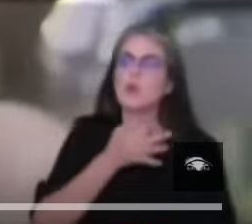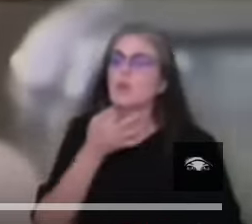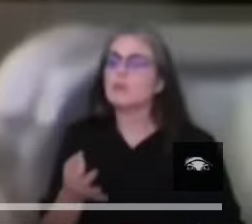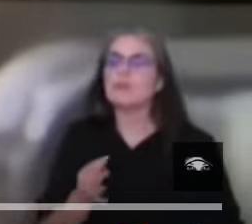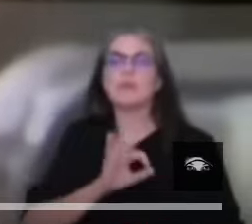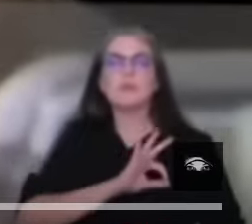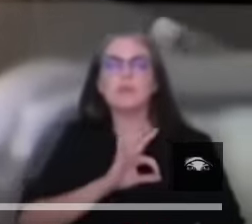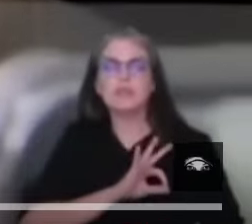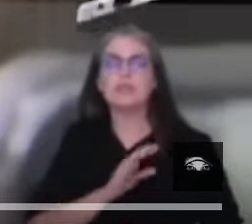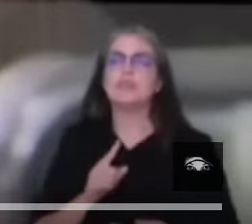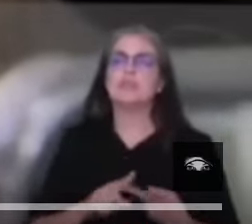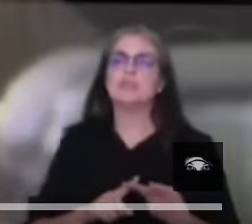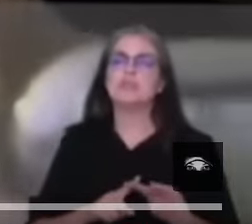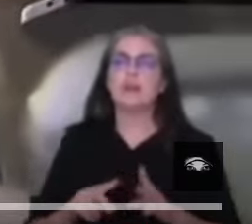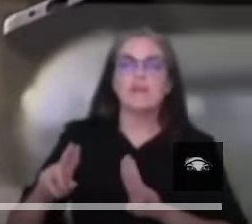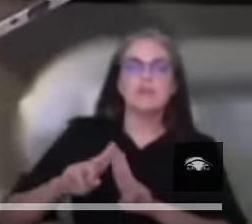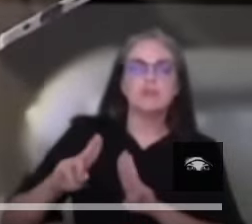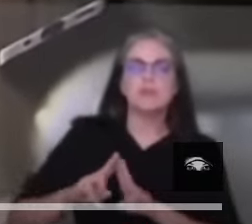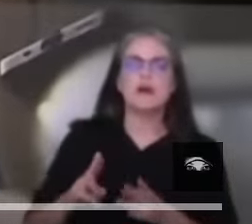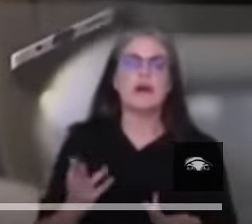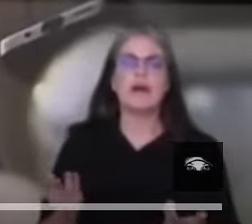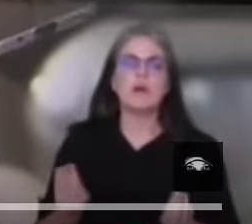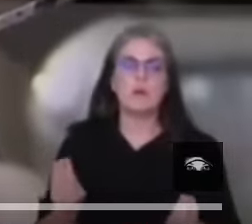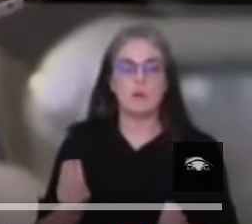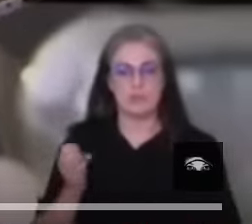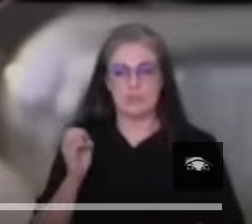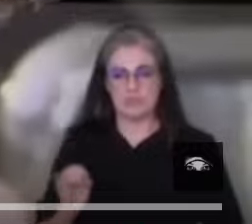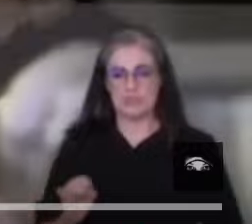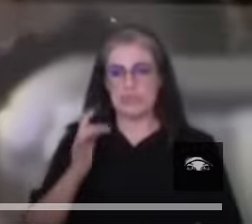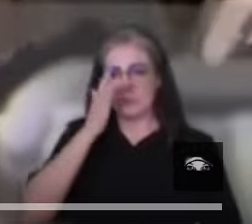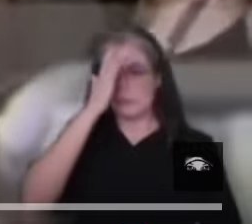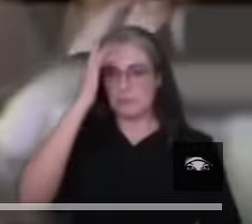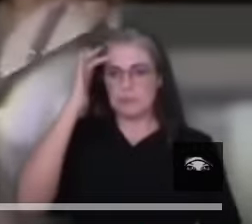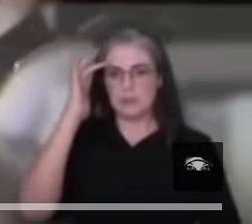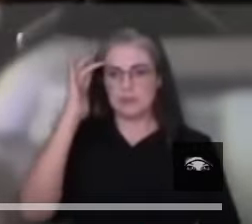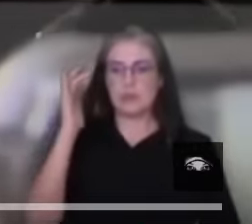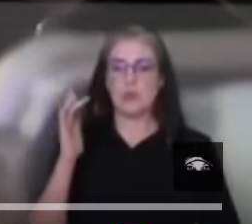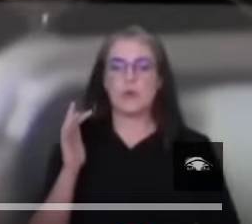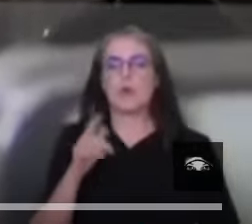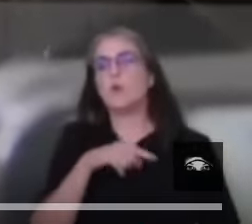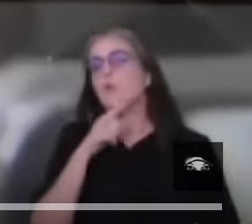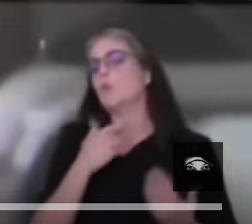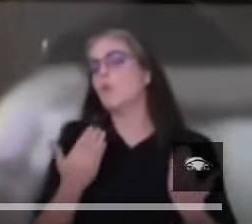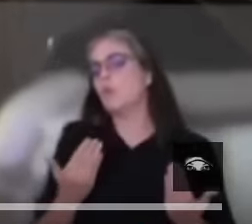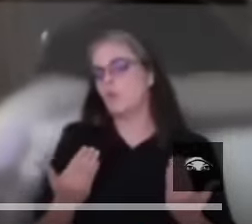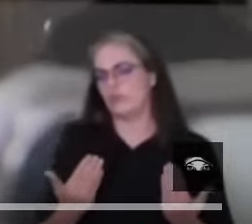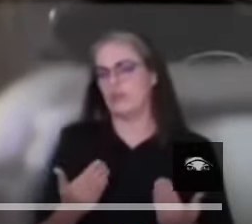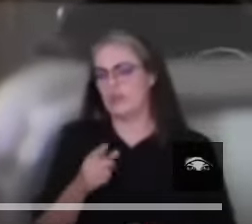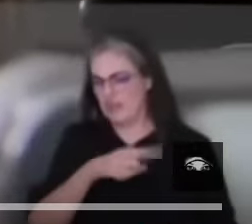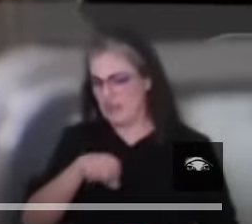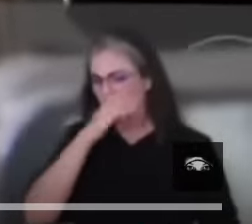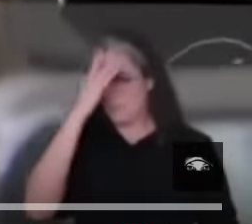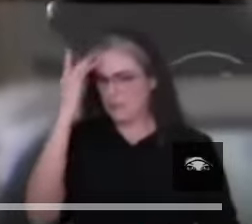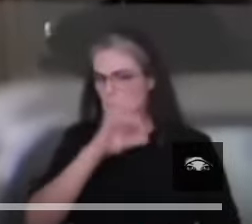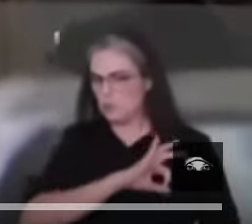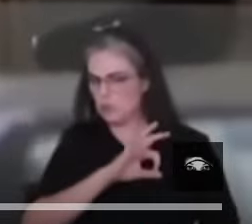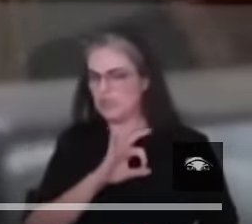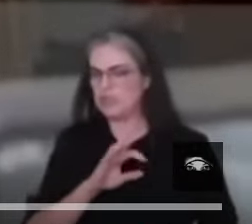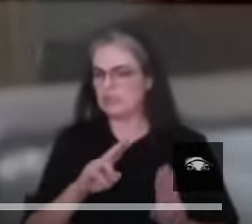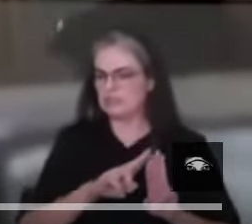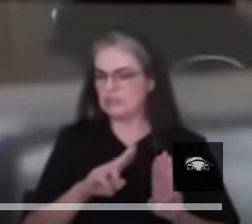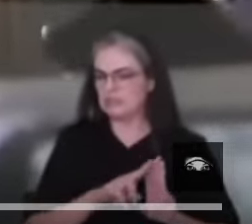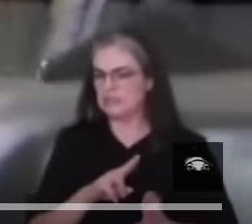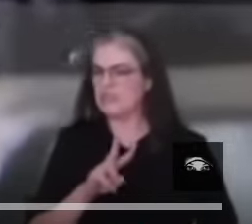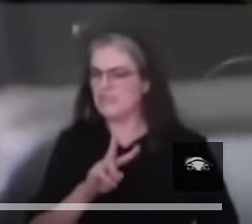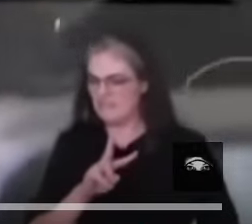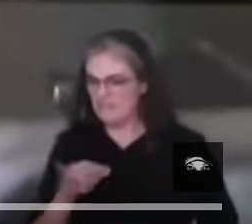O senhor tem a dizer sobre quem questiona se essas punições alcançarão integrantes dessas instituições, obviamente não as instituições, porque elas não têm culpa, mas vários de